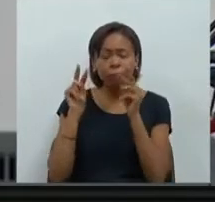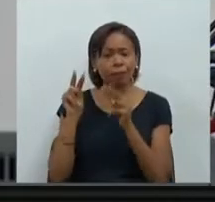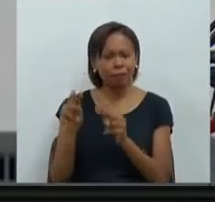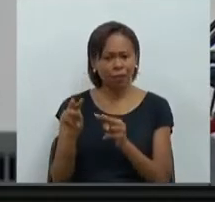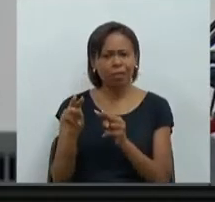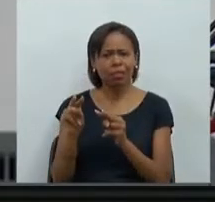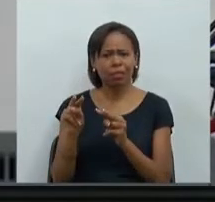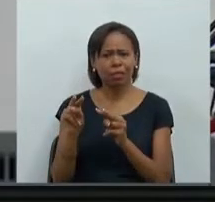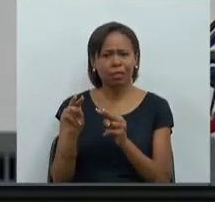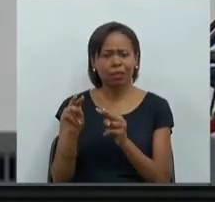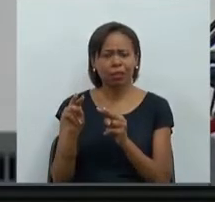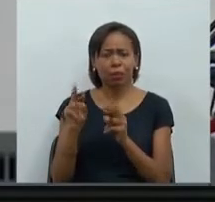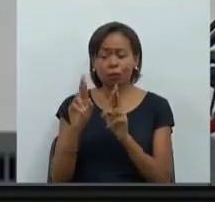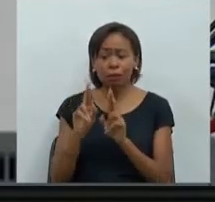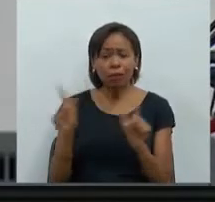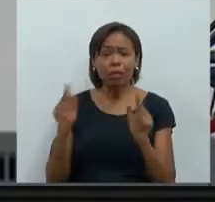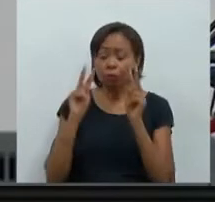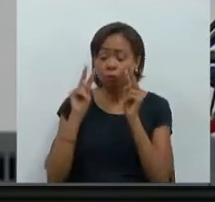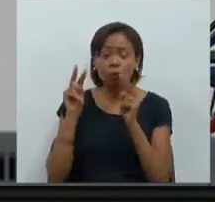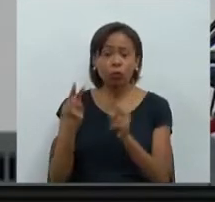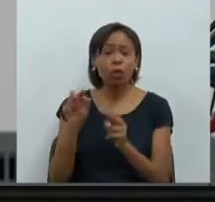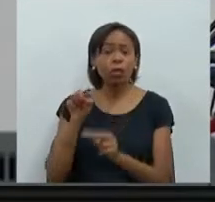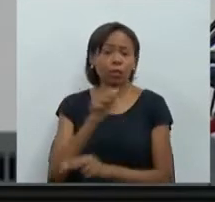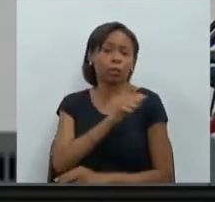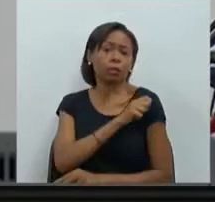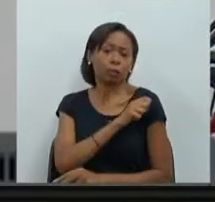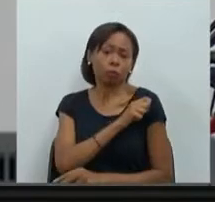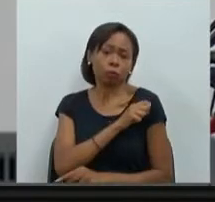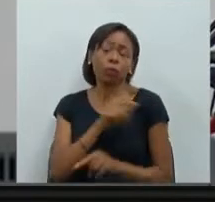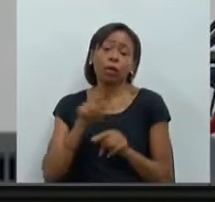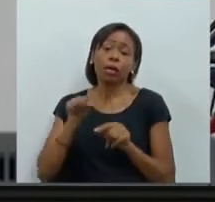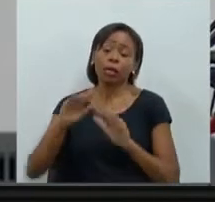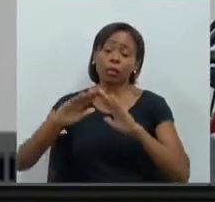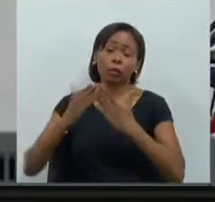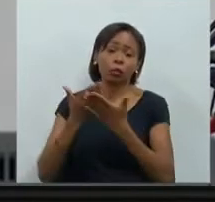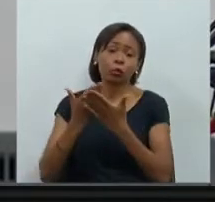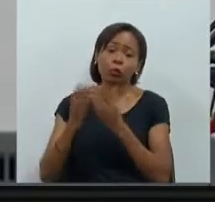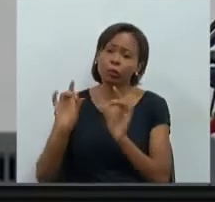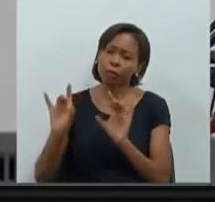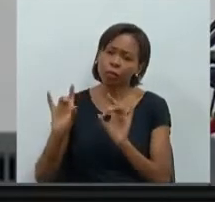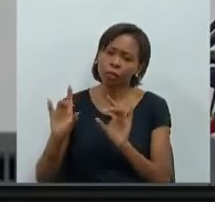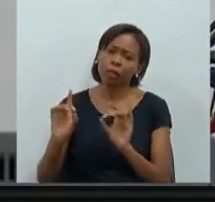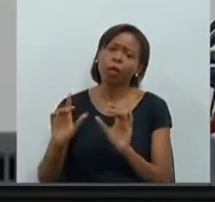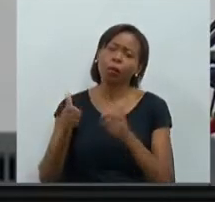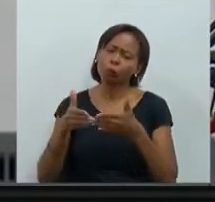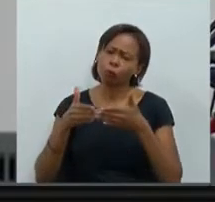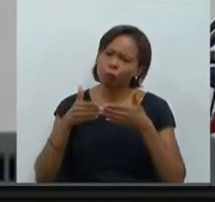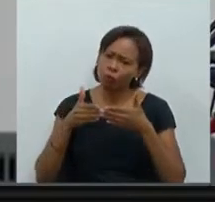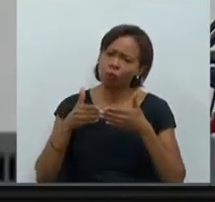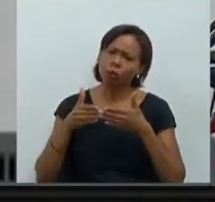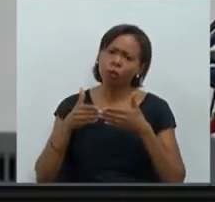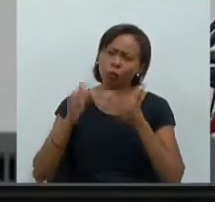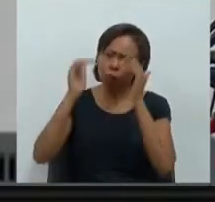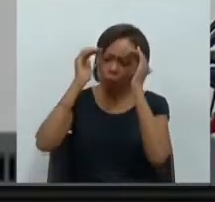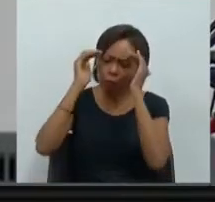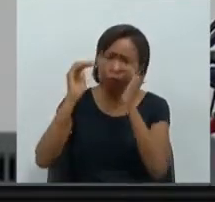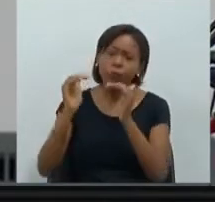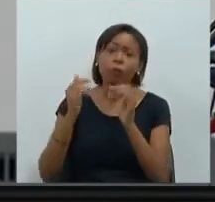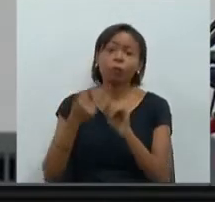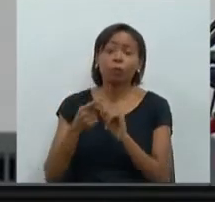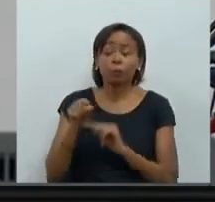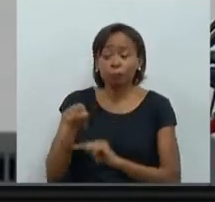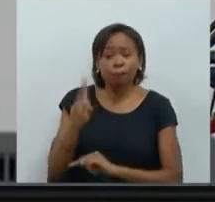e volte a olhar a escola especial com carinho para que ela continue e